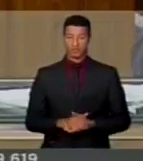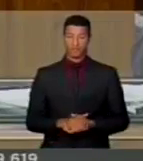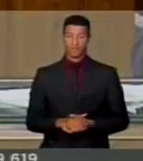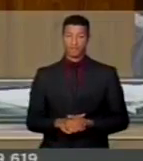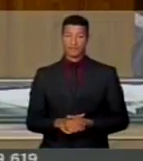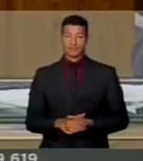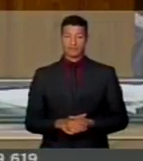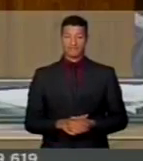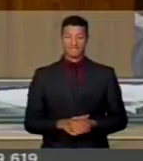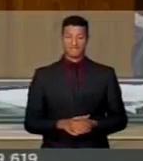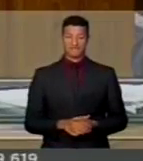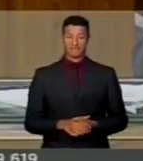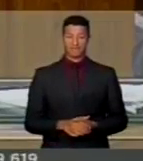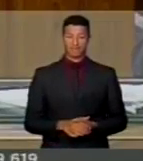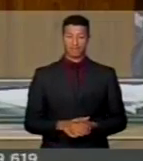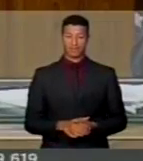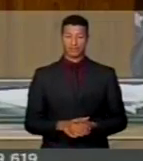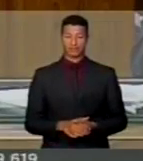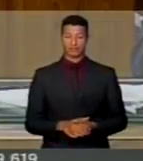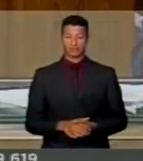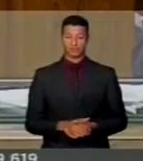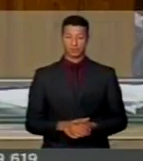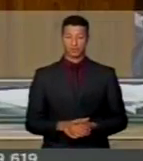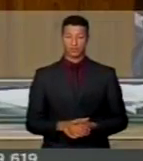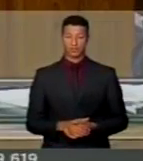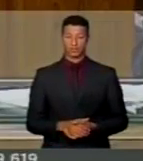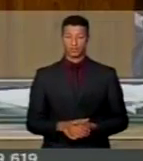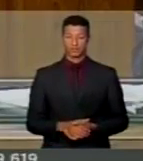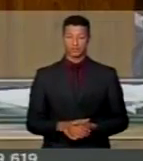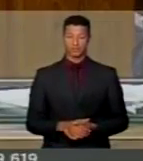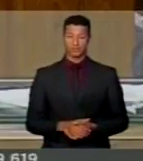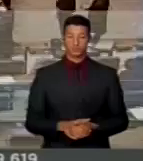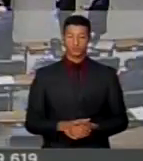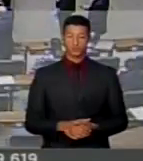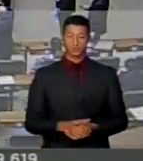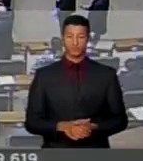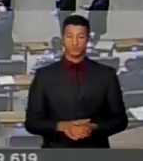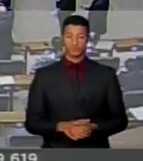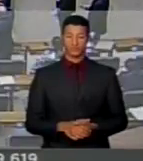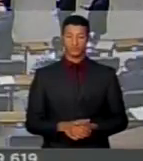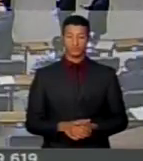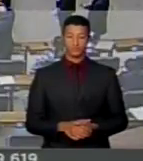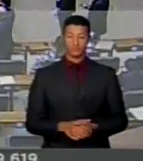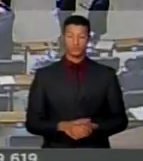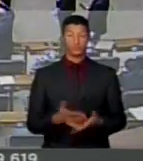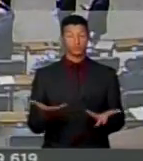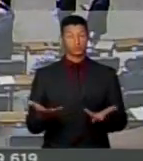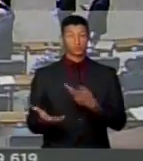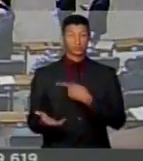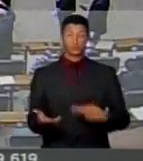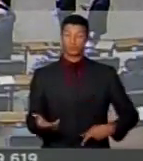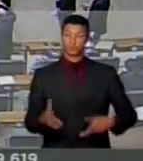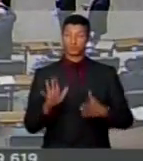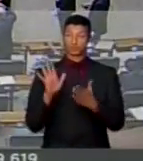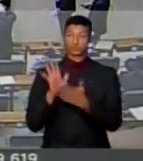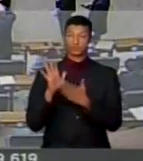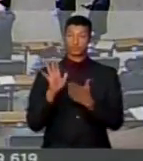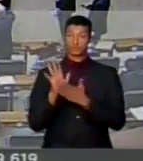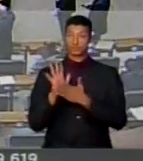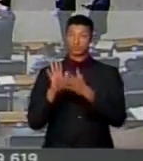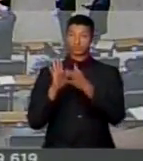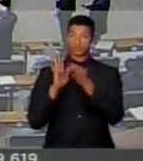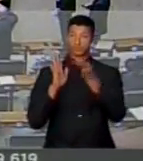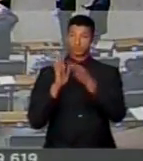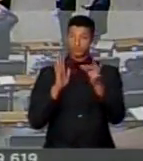Cleber Bentos votou com o partido na última votação. Senhor presidente, essa proposta, esse destaque